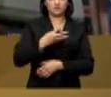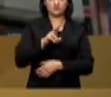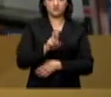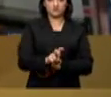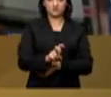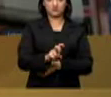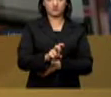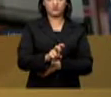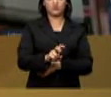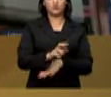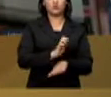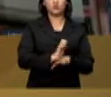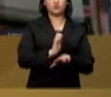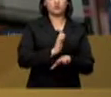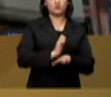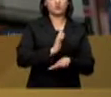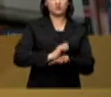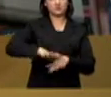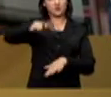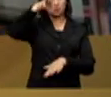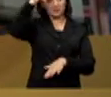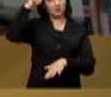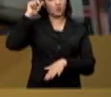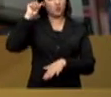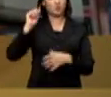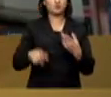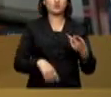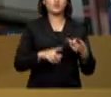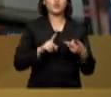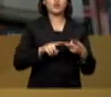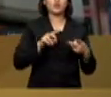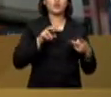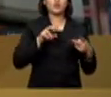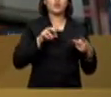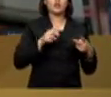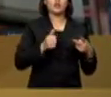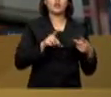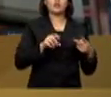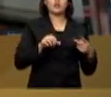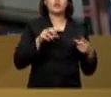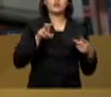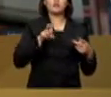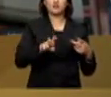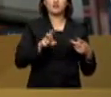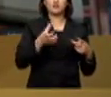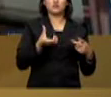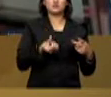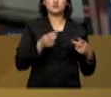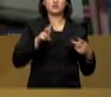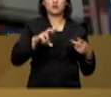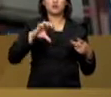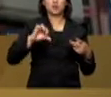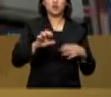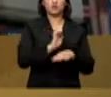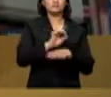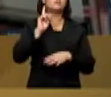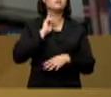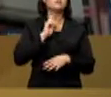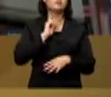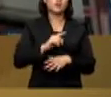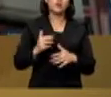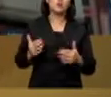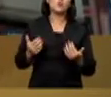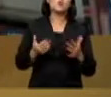1945 Mato Grosso e 5.659 Minas Gerais, em substituição à anterior proposta